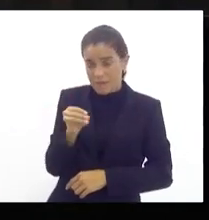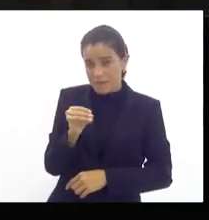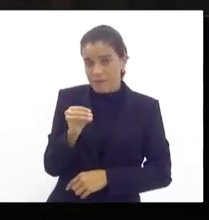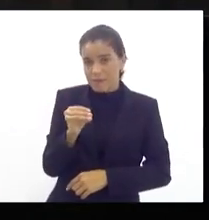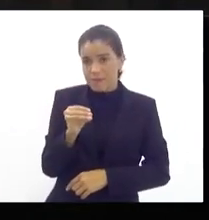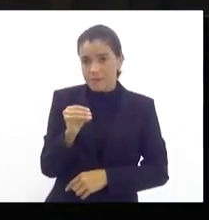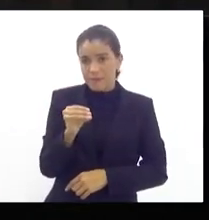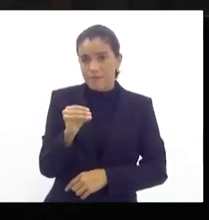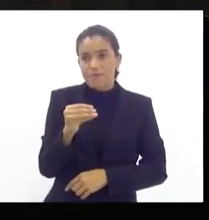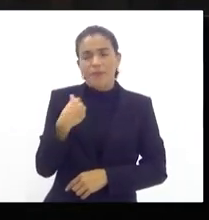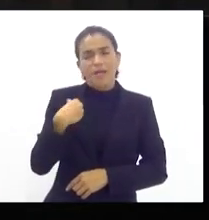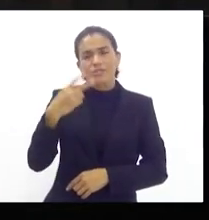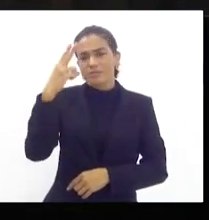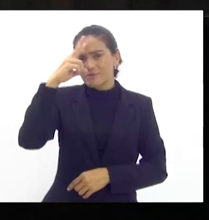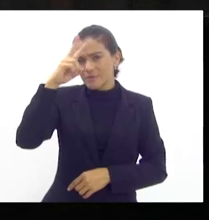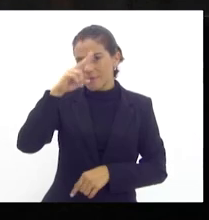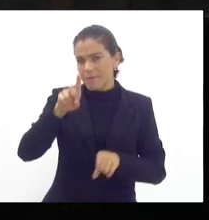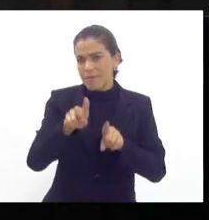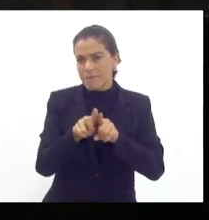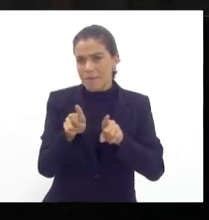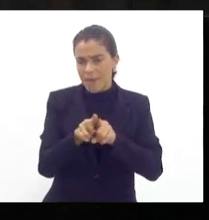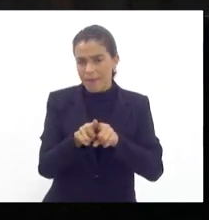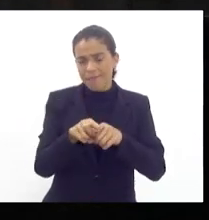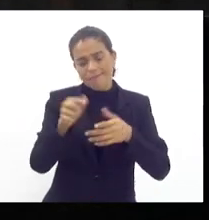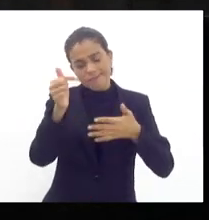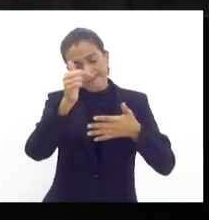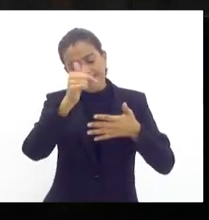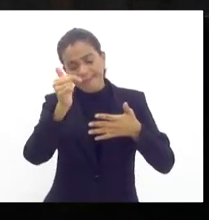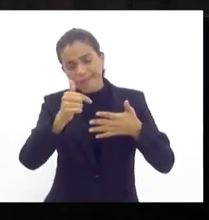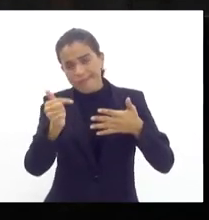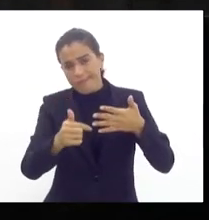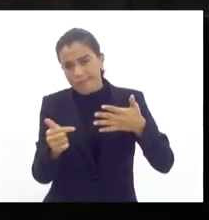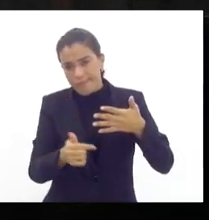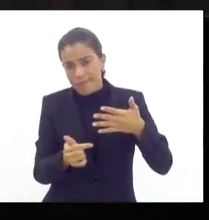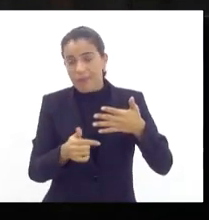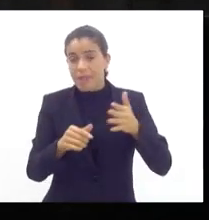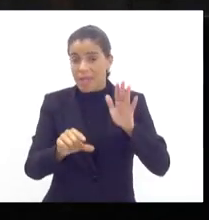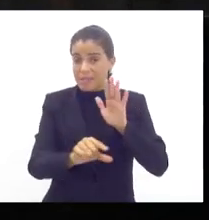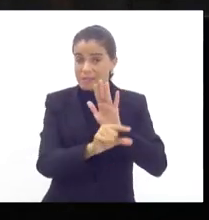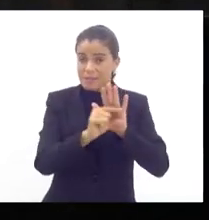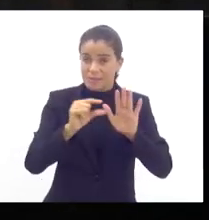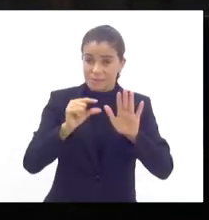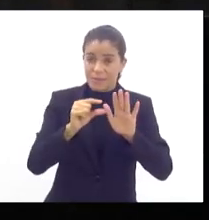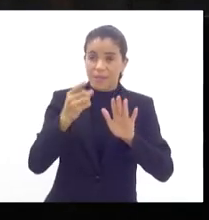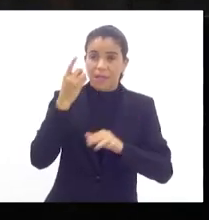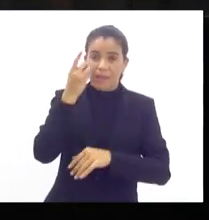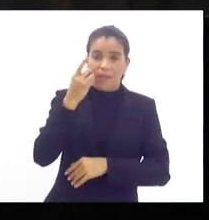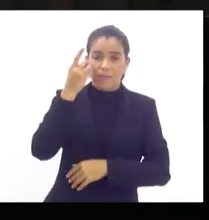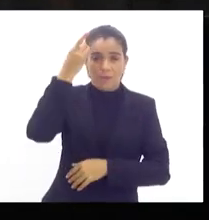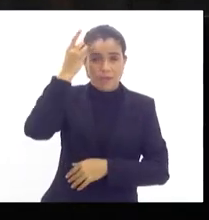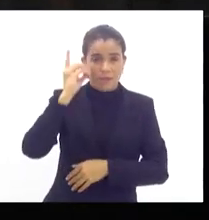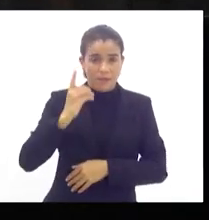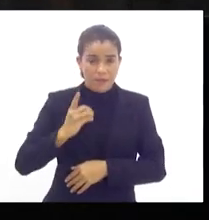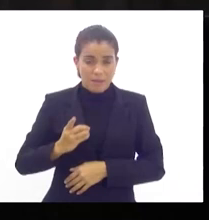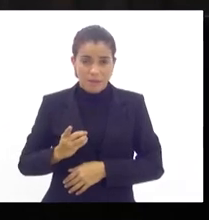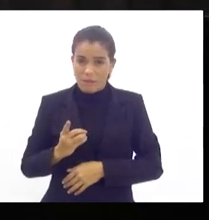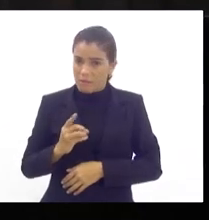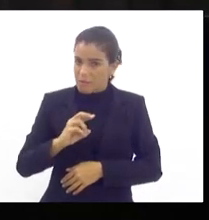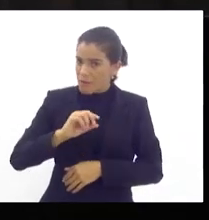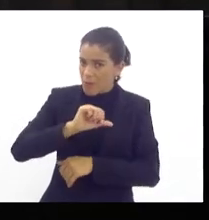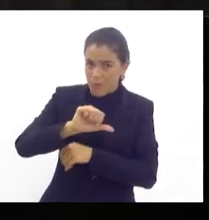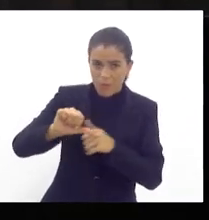gente lembra observa e pontua que essa tal emenda feita pela deputada não